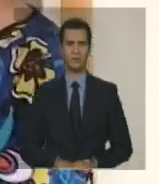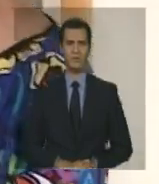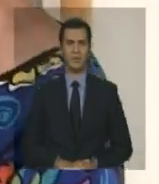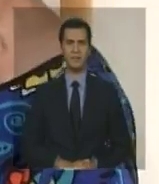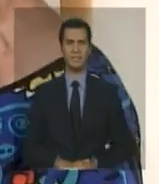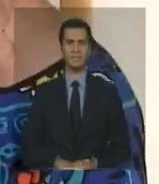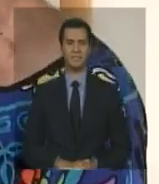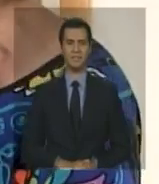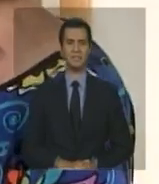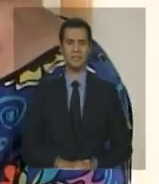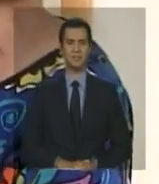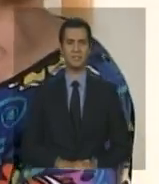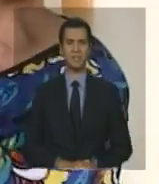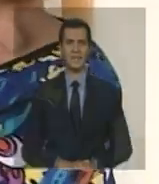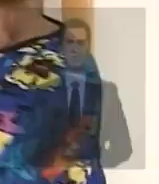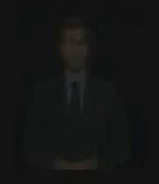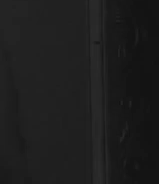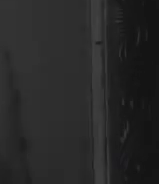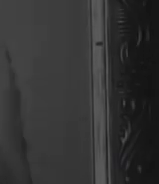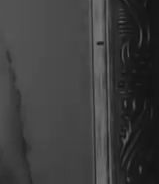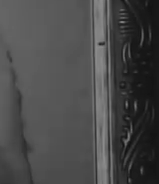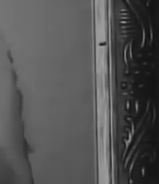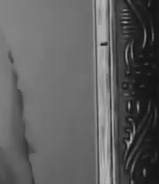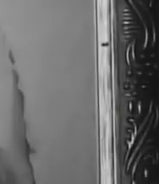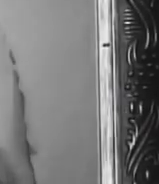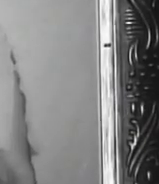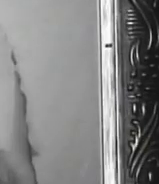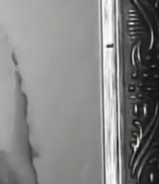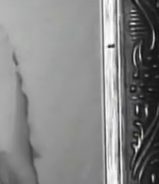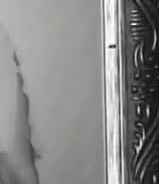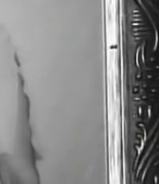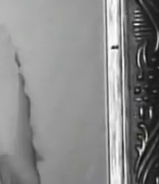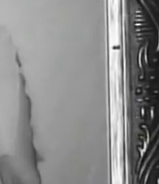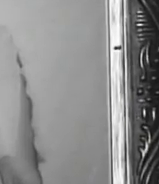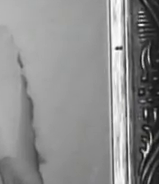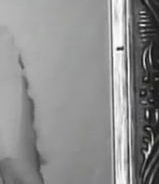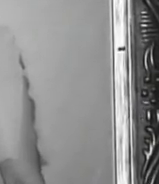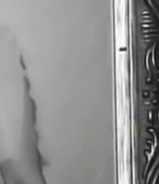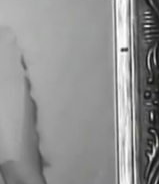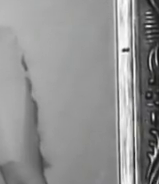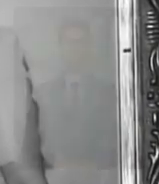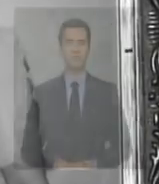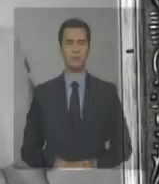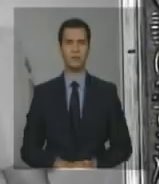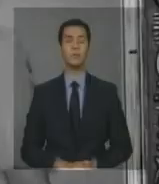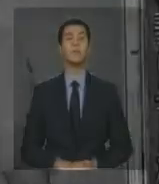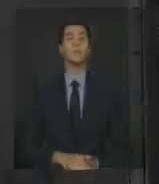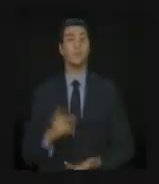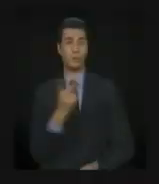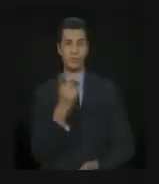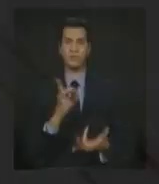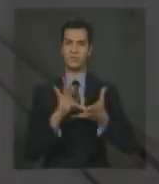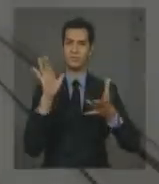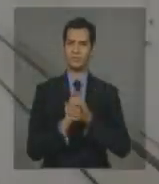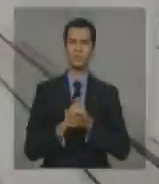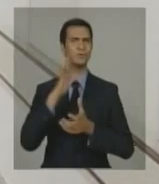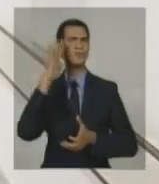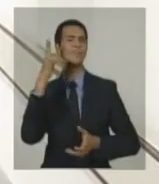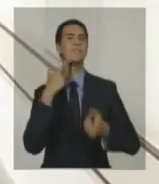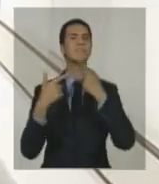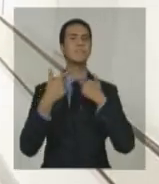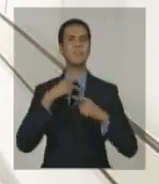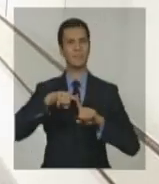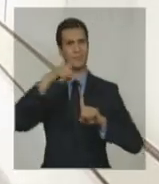comer, beber, e ele foi aprendendo. O sonho do casal era ter muitos filhos.